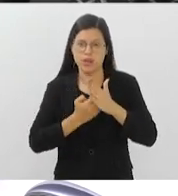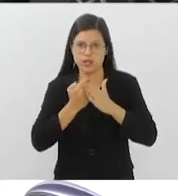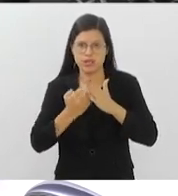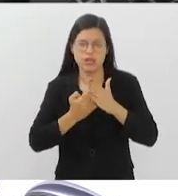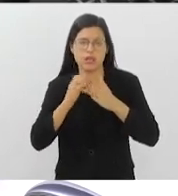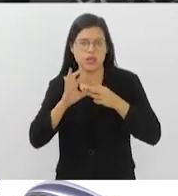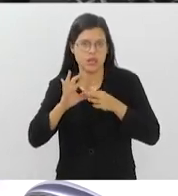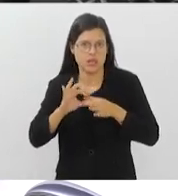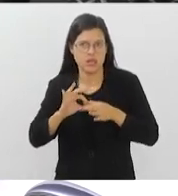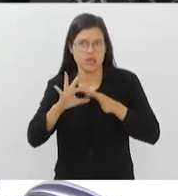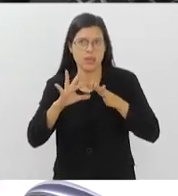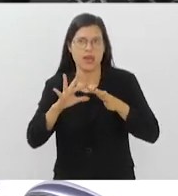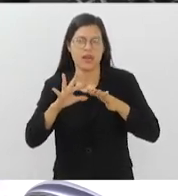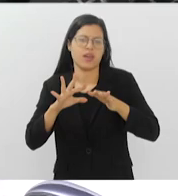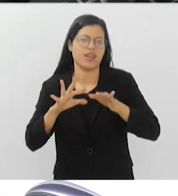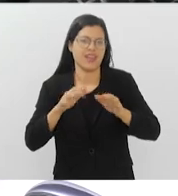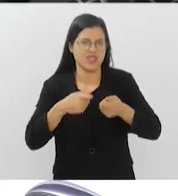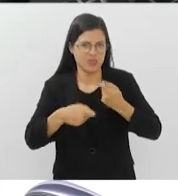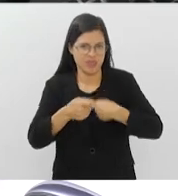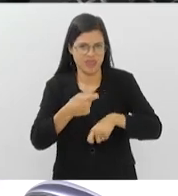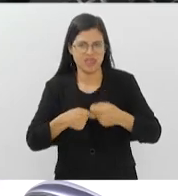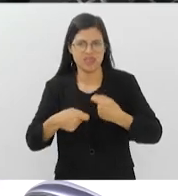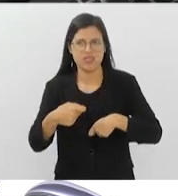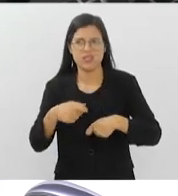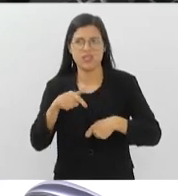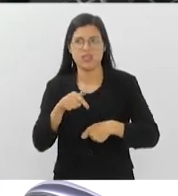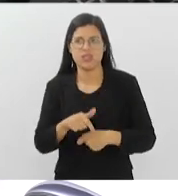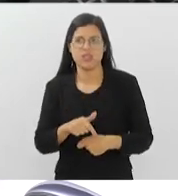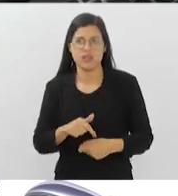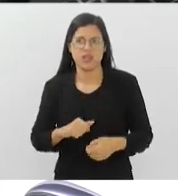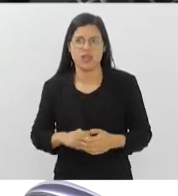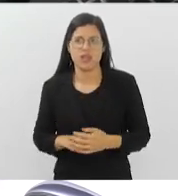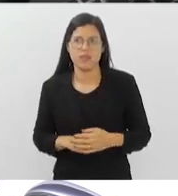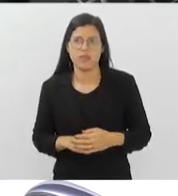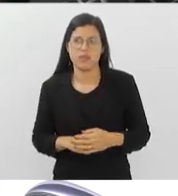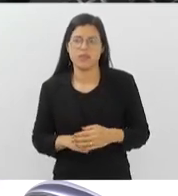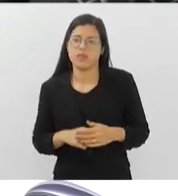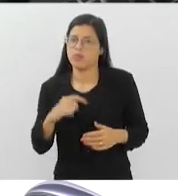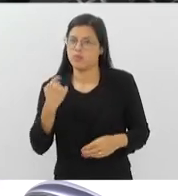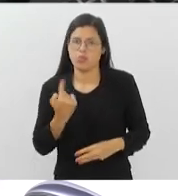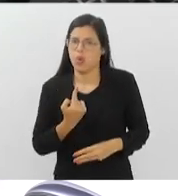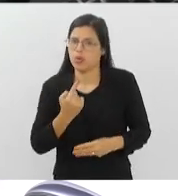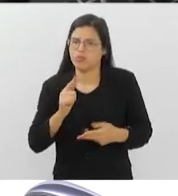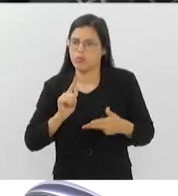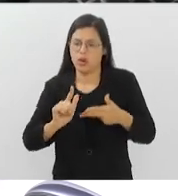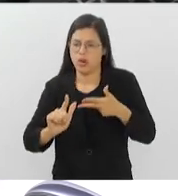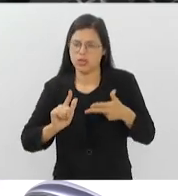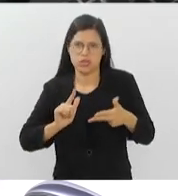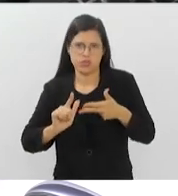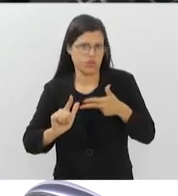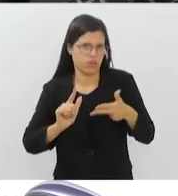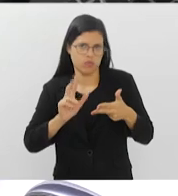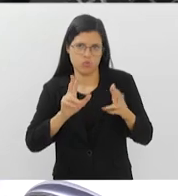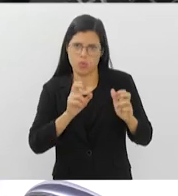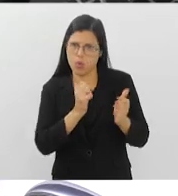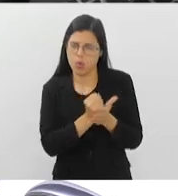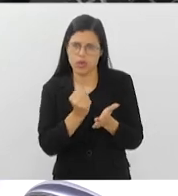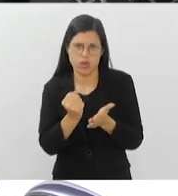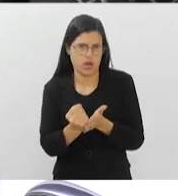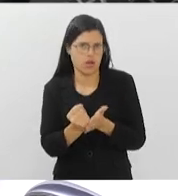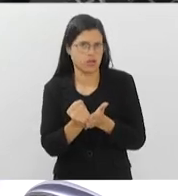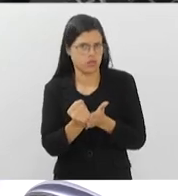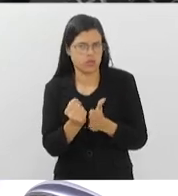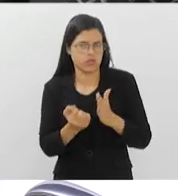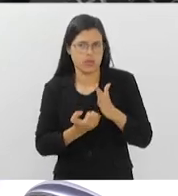que a LRF não legisla sobre concessão. Nas concessões, os